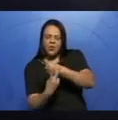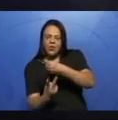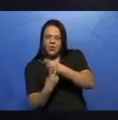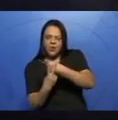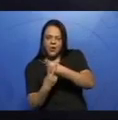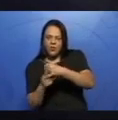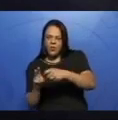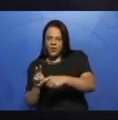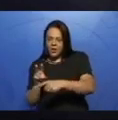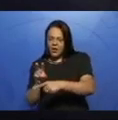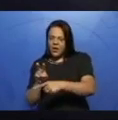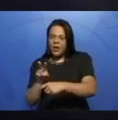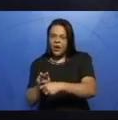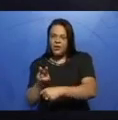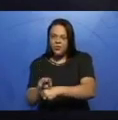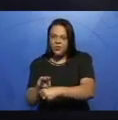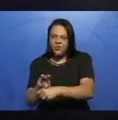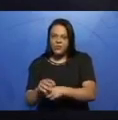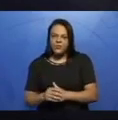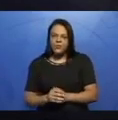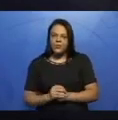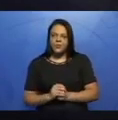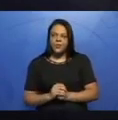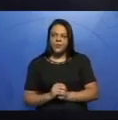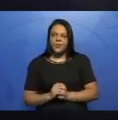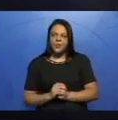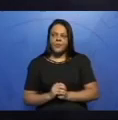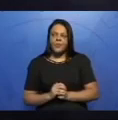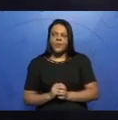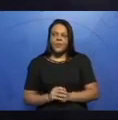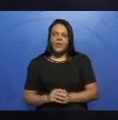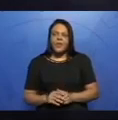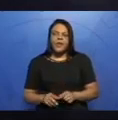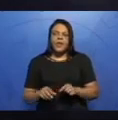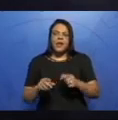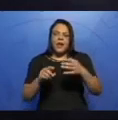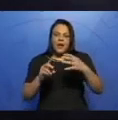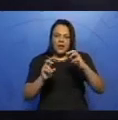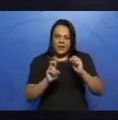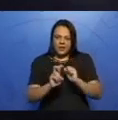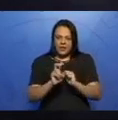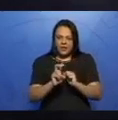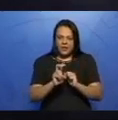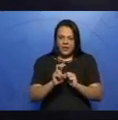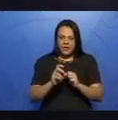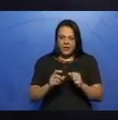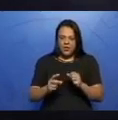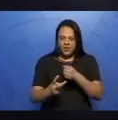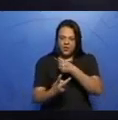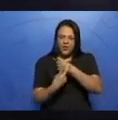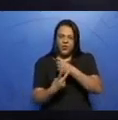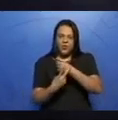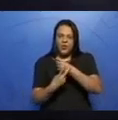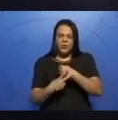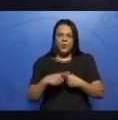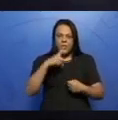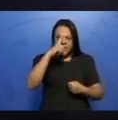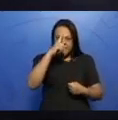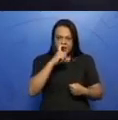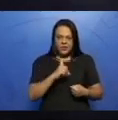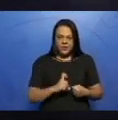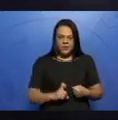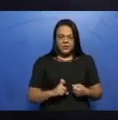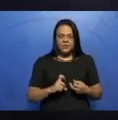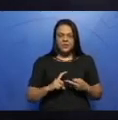ser. A quinta, expressões formadas por verbo ser, que nós já vimos, né, bastante essa questão do verbo